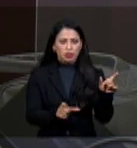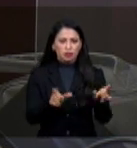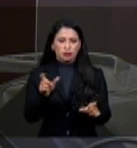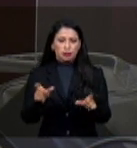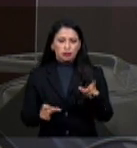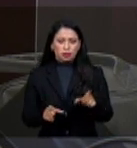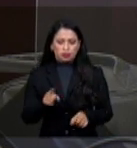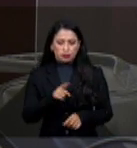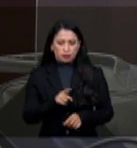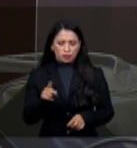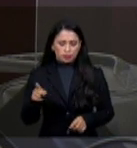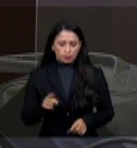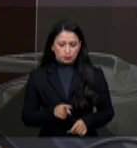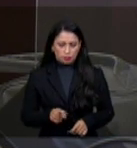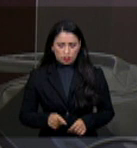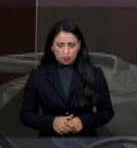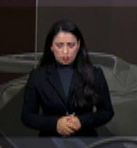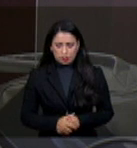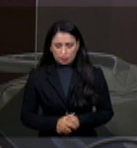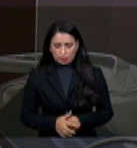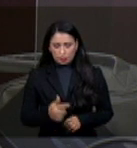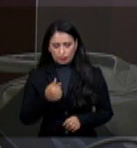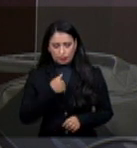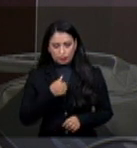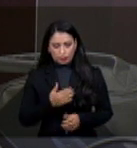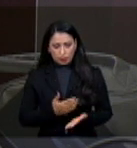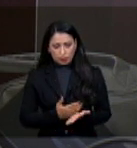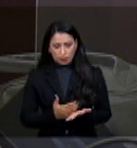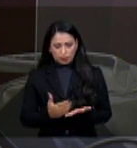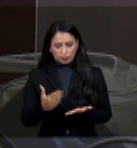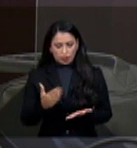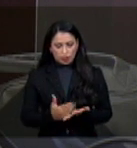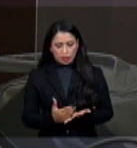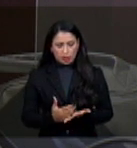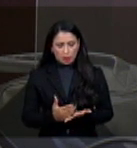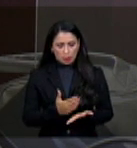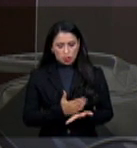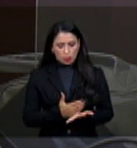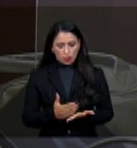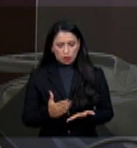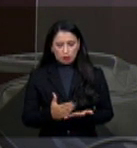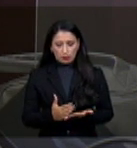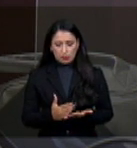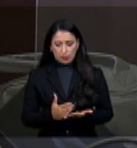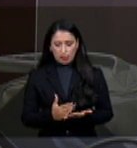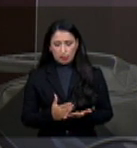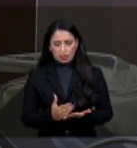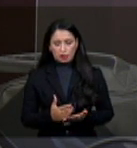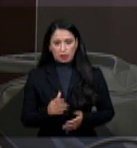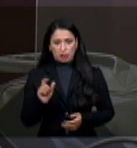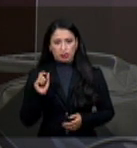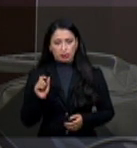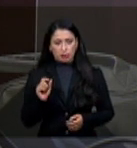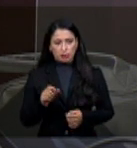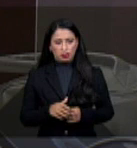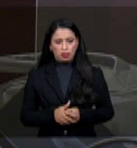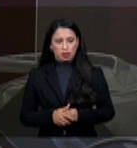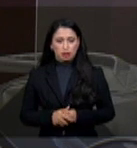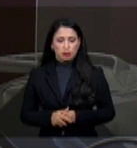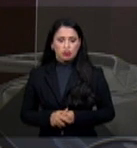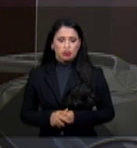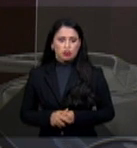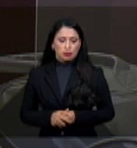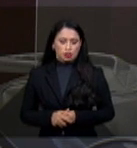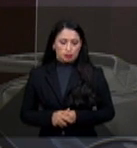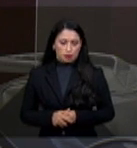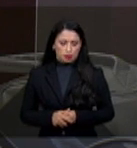para fora, né? E eu começo falando desse tema, Feminino Verde, as Matas e as Mortes,